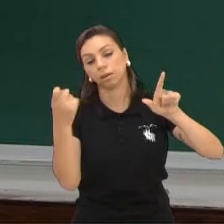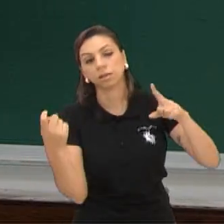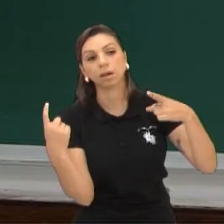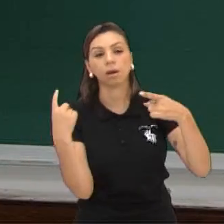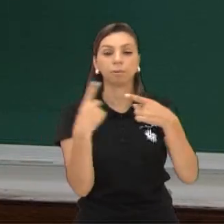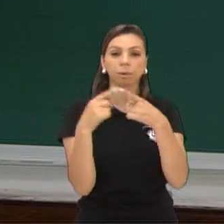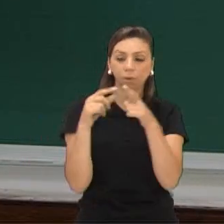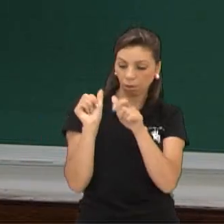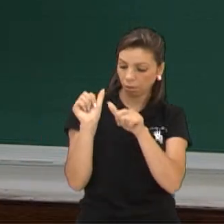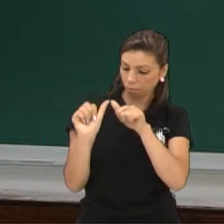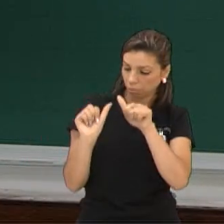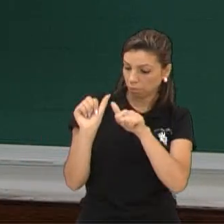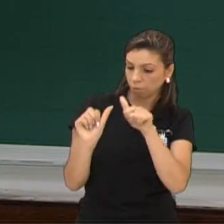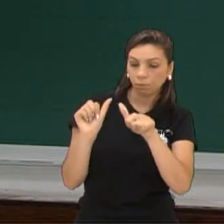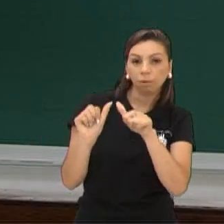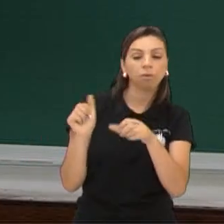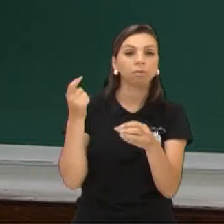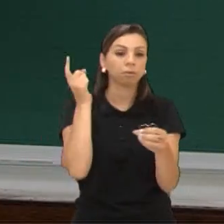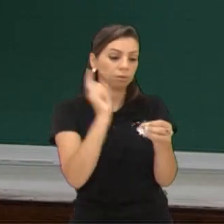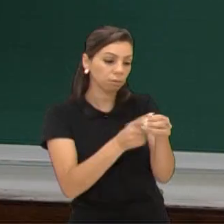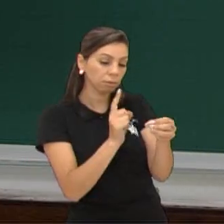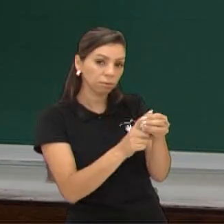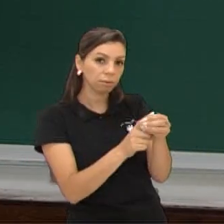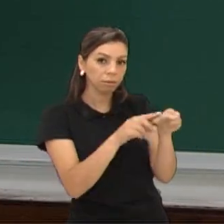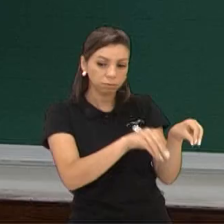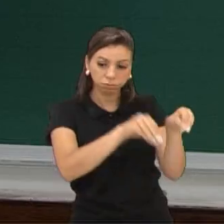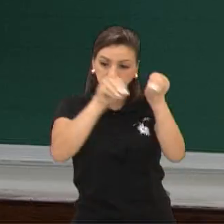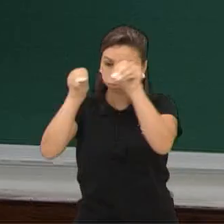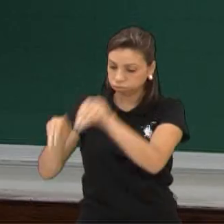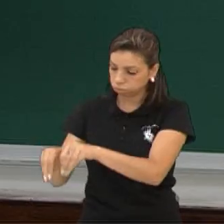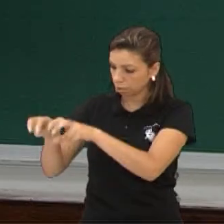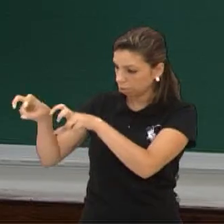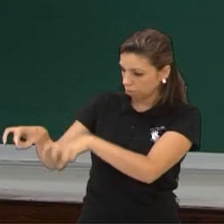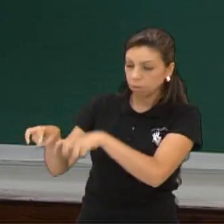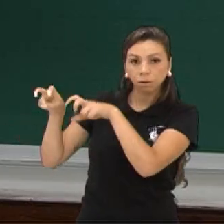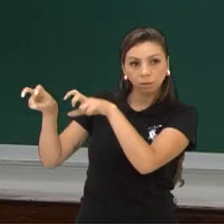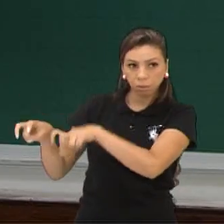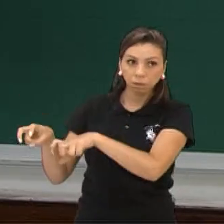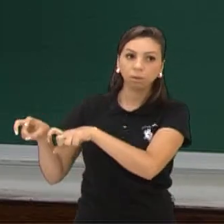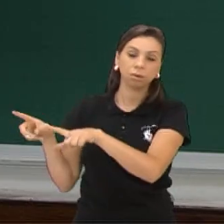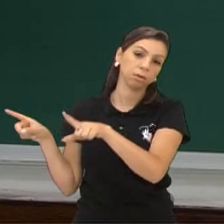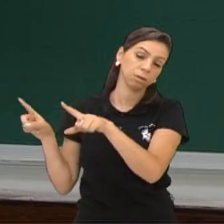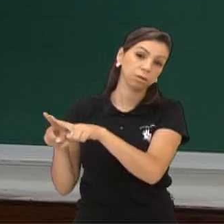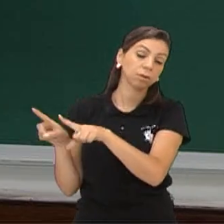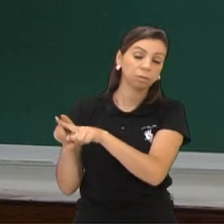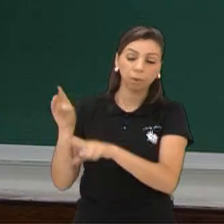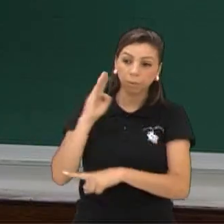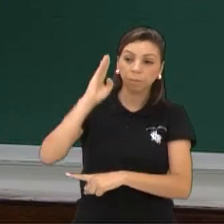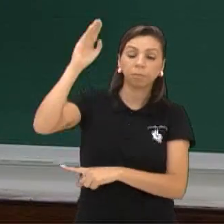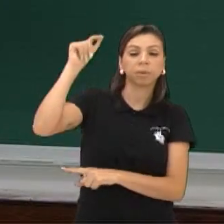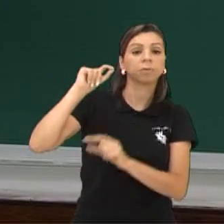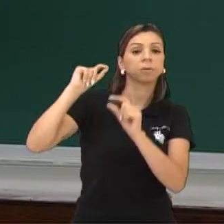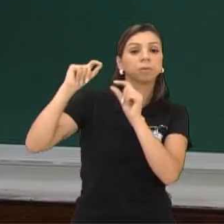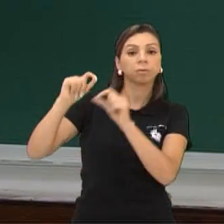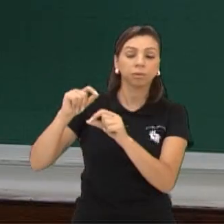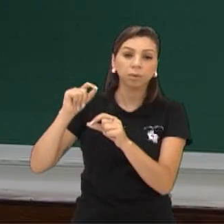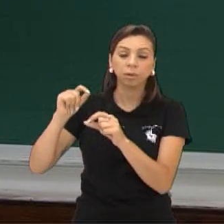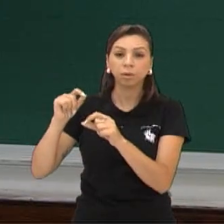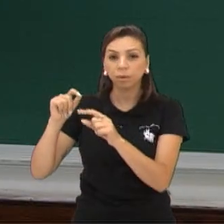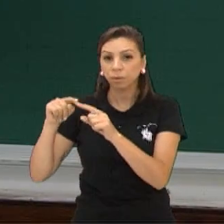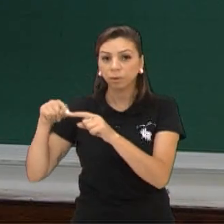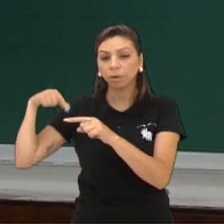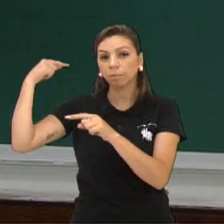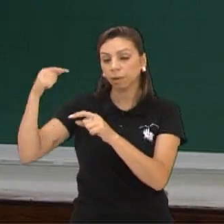da modificação da área urbana para a área rural, da população e visto que principalmente isso vai se